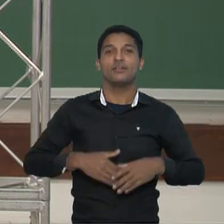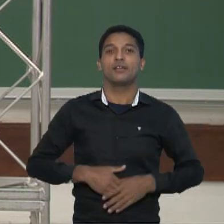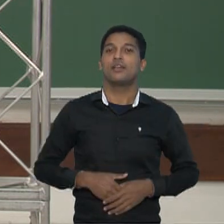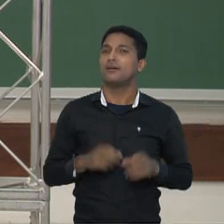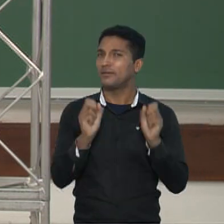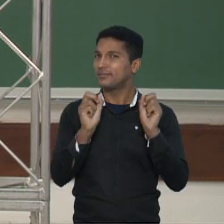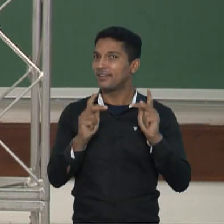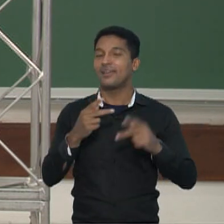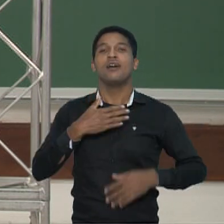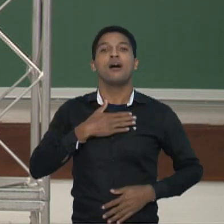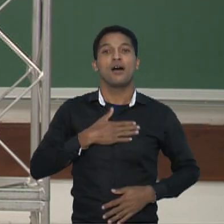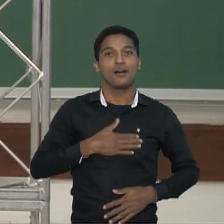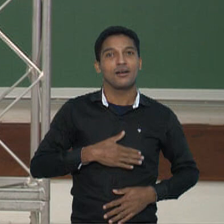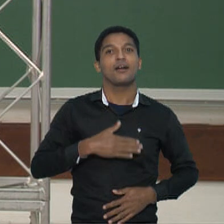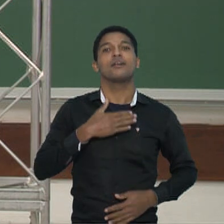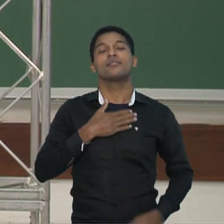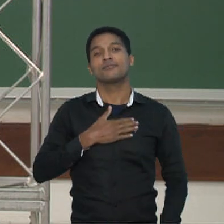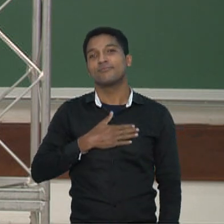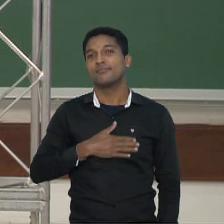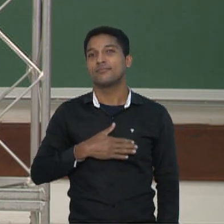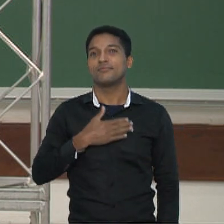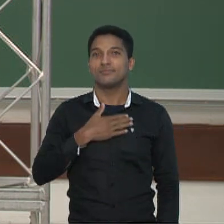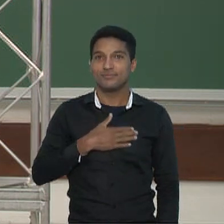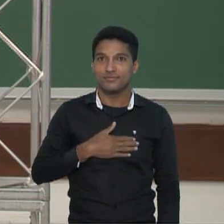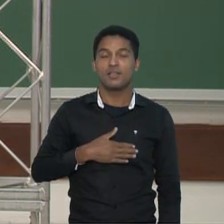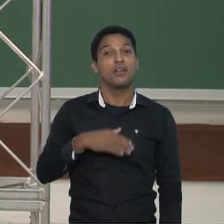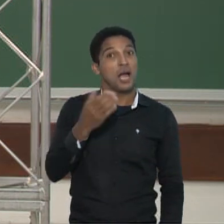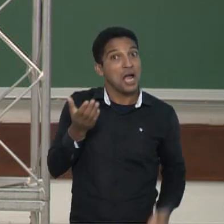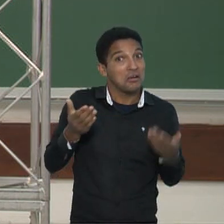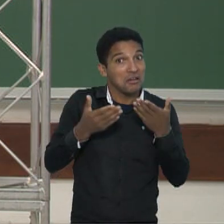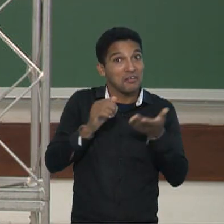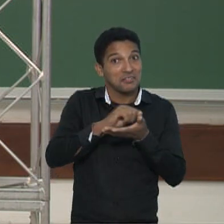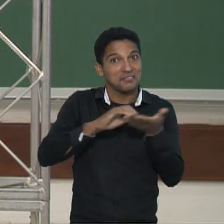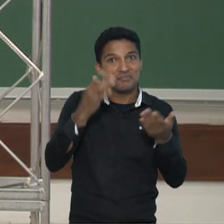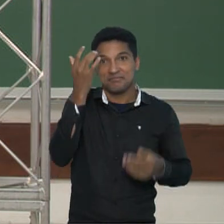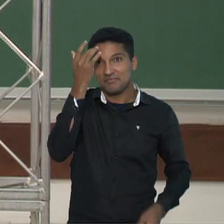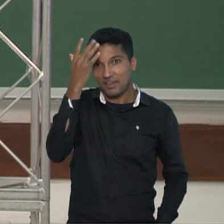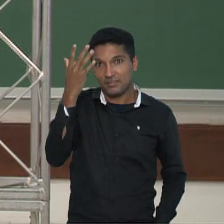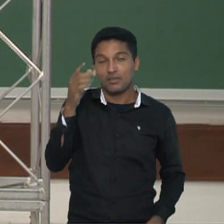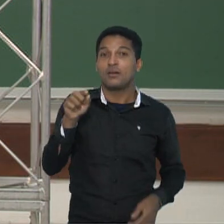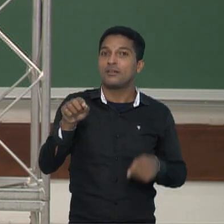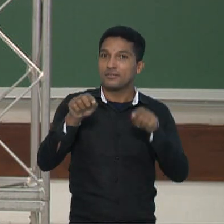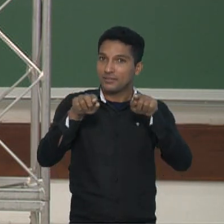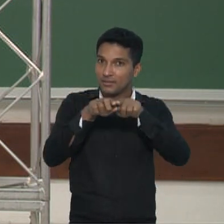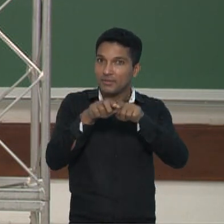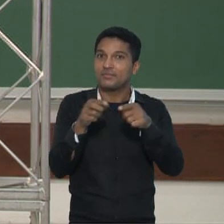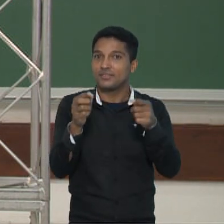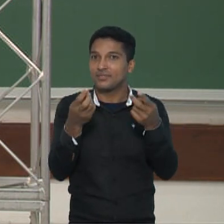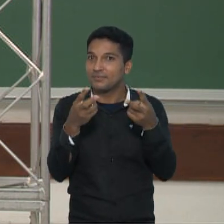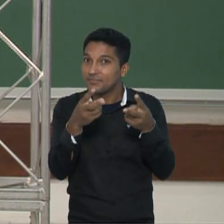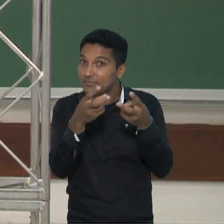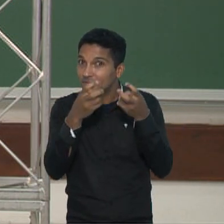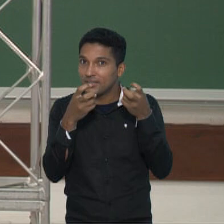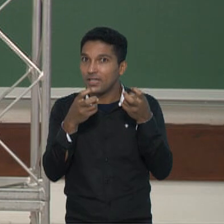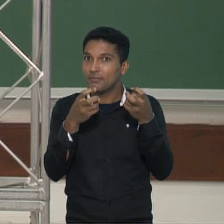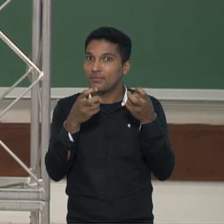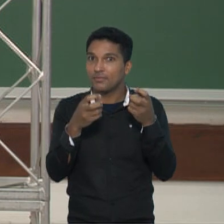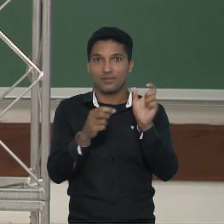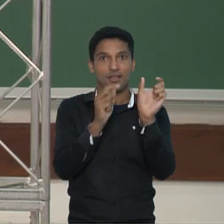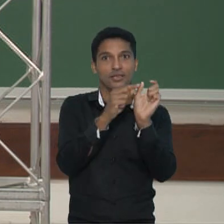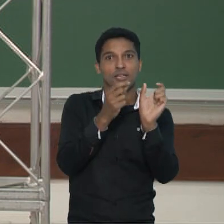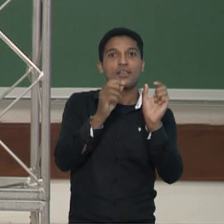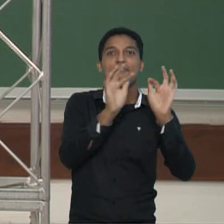fique tranquilo, relaxa enquanto tá fácil e perceba que esses family members, o plural deles,